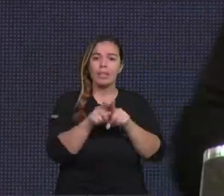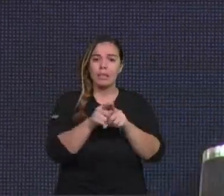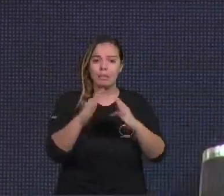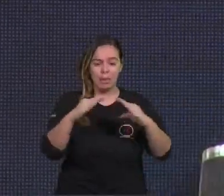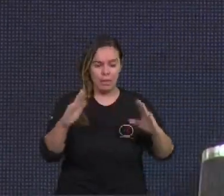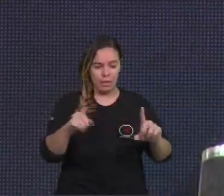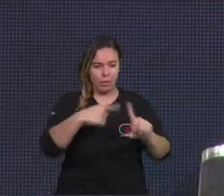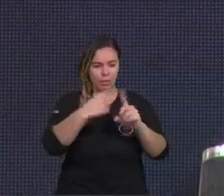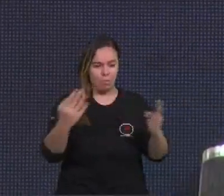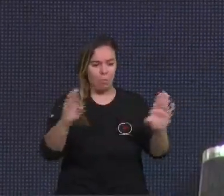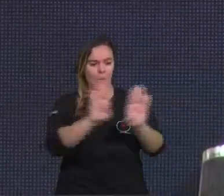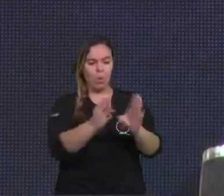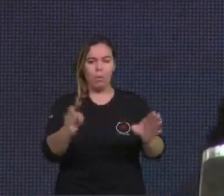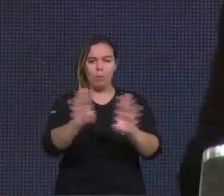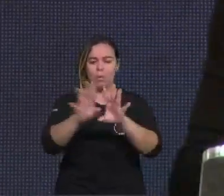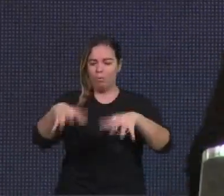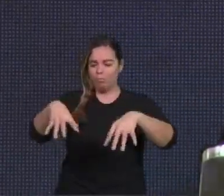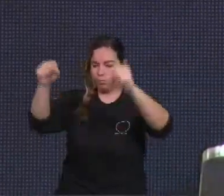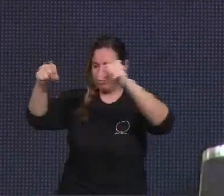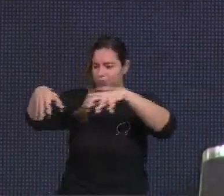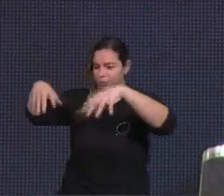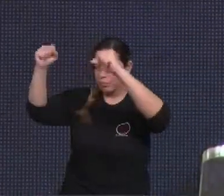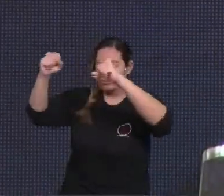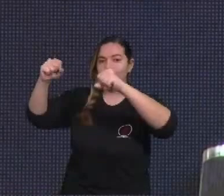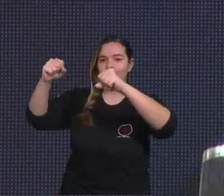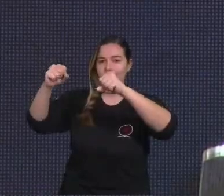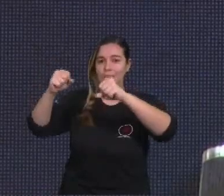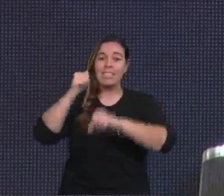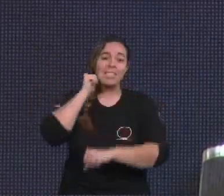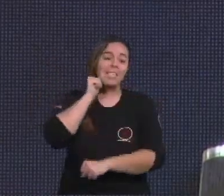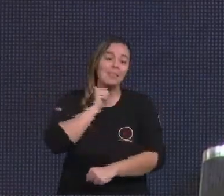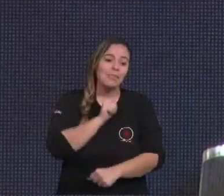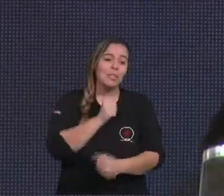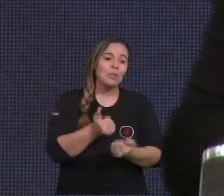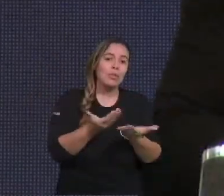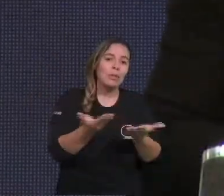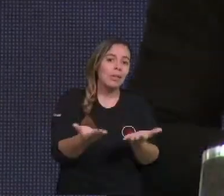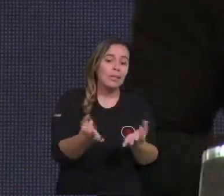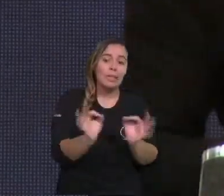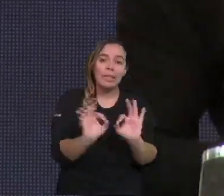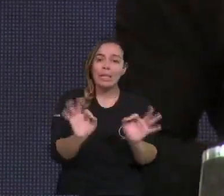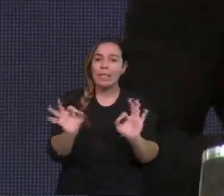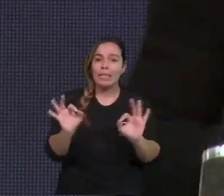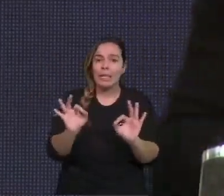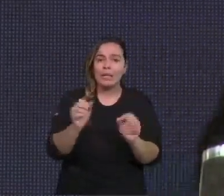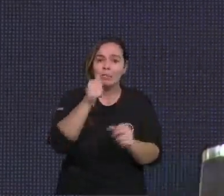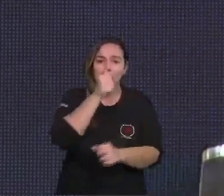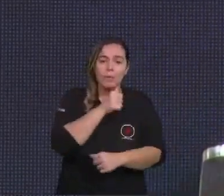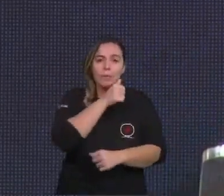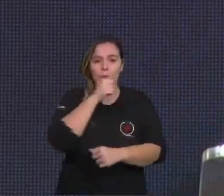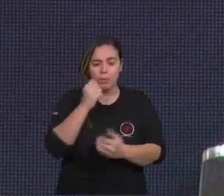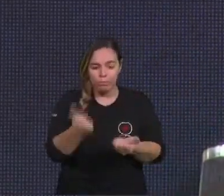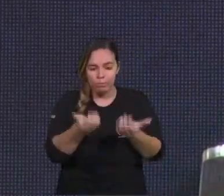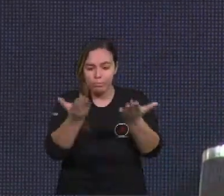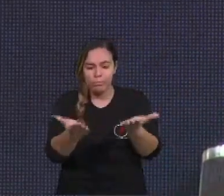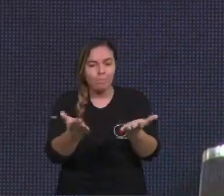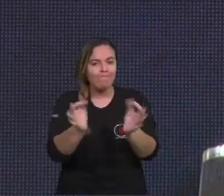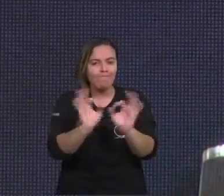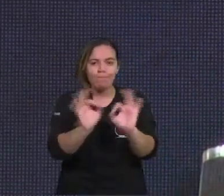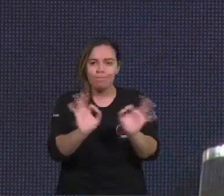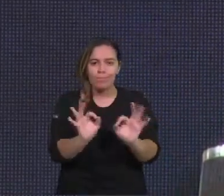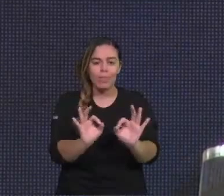as portas do alpendre, apagaram as lâmpadas, e não queimaram incenso, e nem ofereceram holocaustos no santuário do Deus de